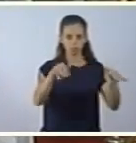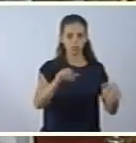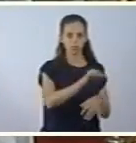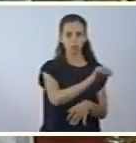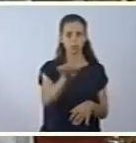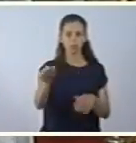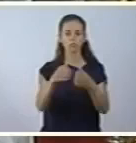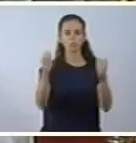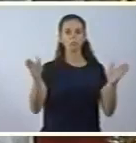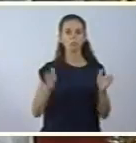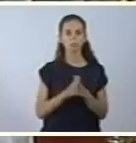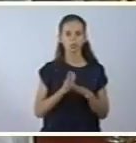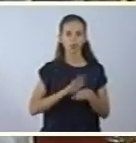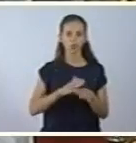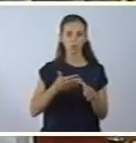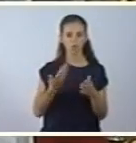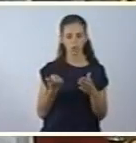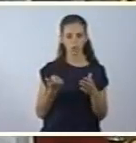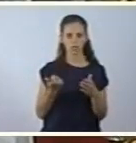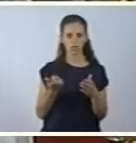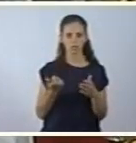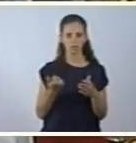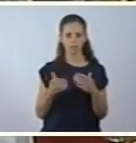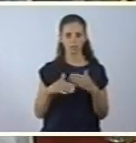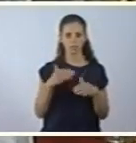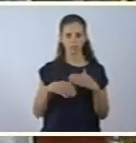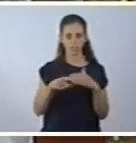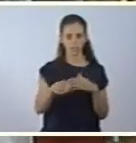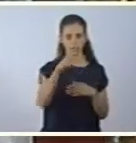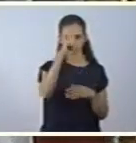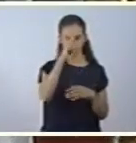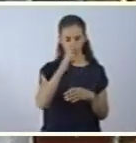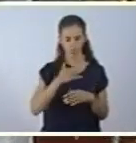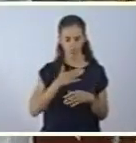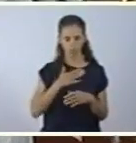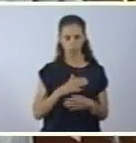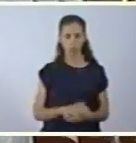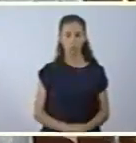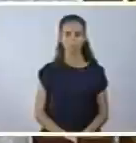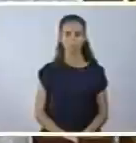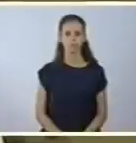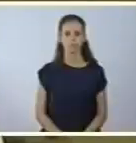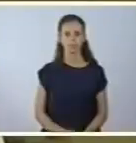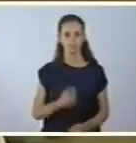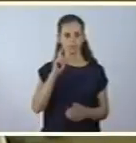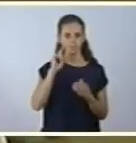por vós e por todos para a remissão dos pecados. Fazei isto em memória de mim.